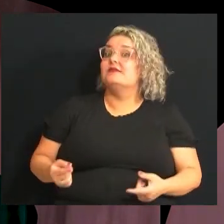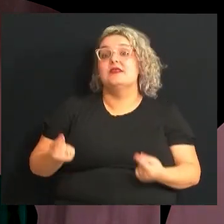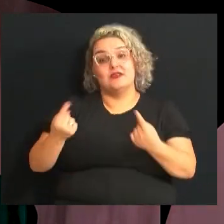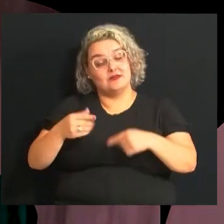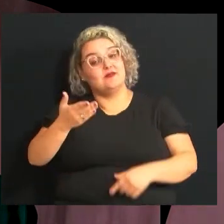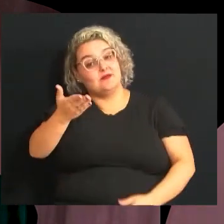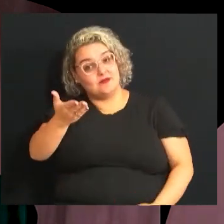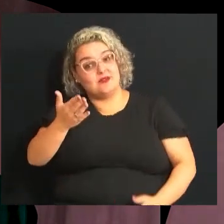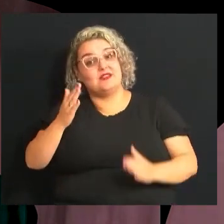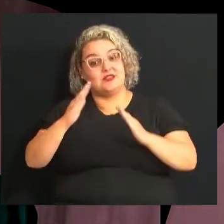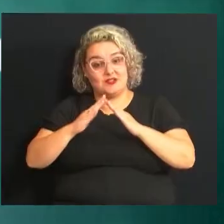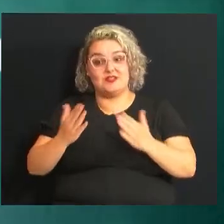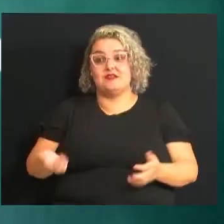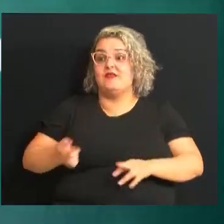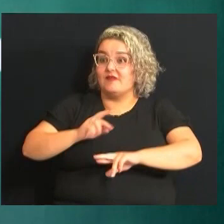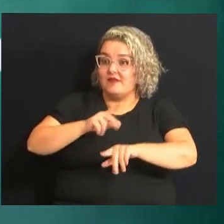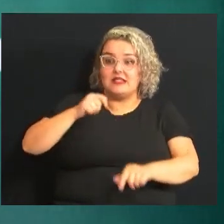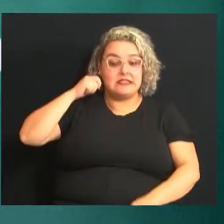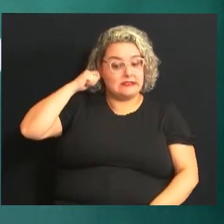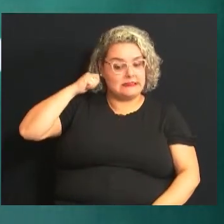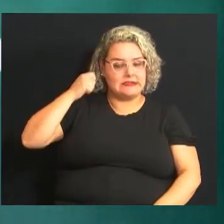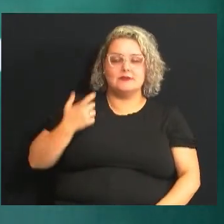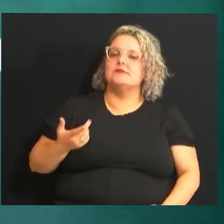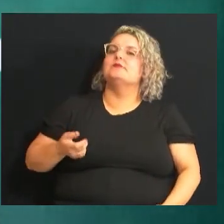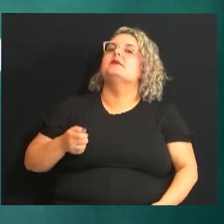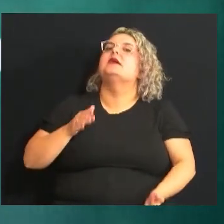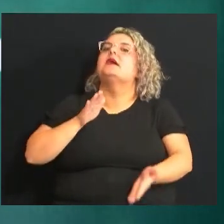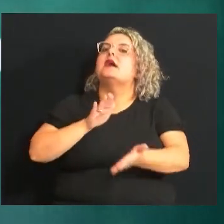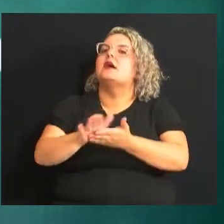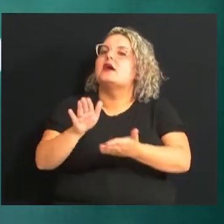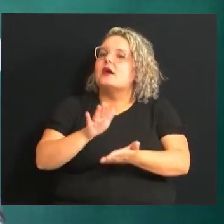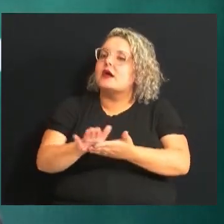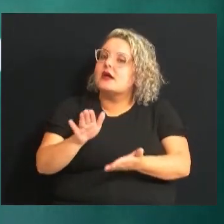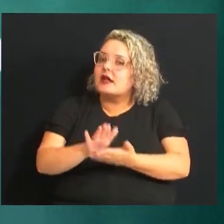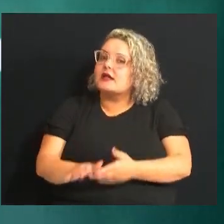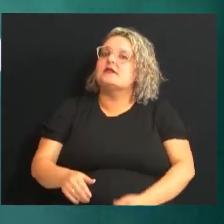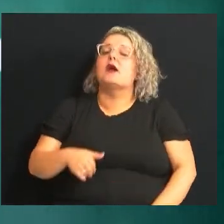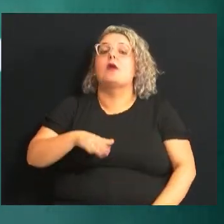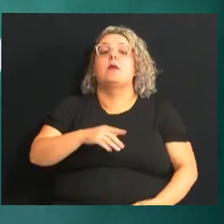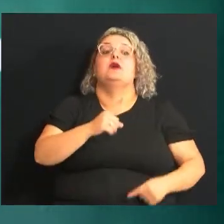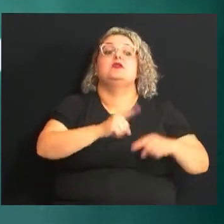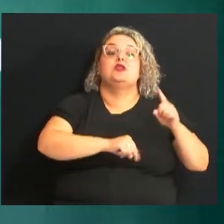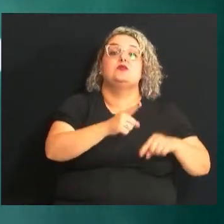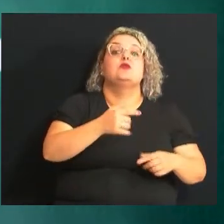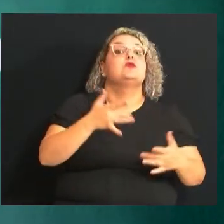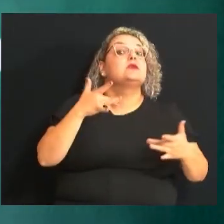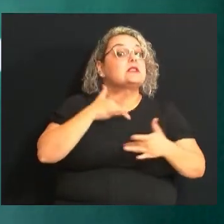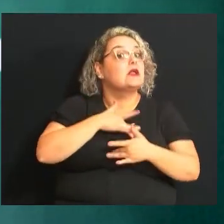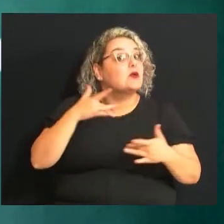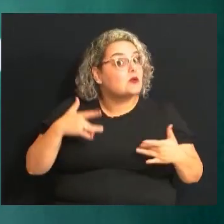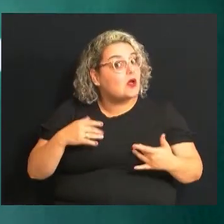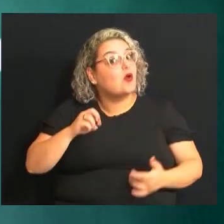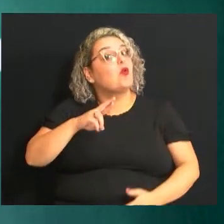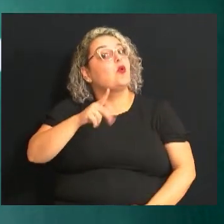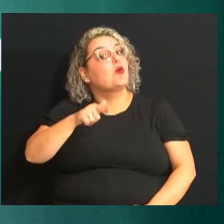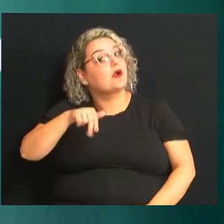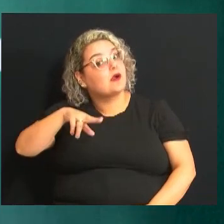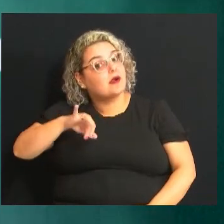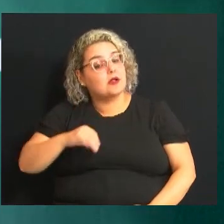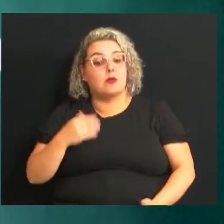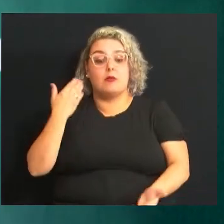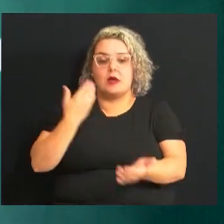Até mais, Saulo. Tchau, tchau. E fica o desafio para você de casa, hein? Vários puxões de orelha para consumir mais